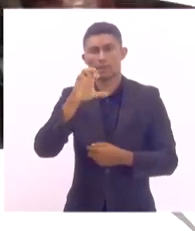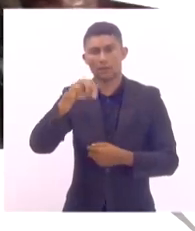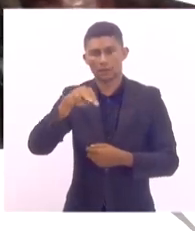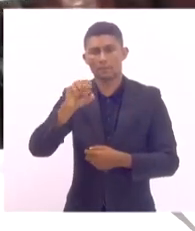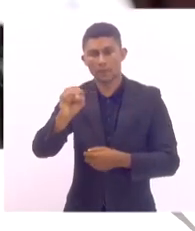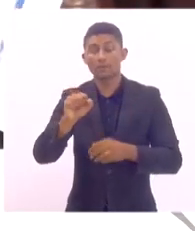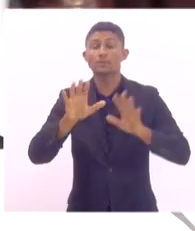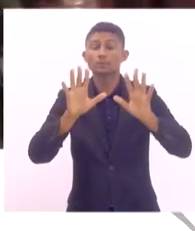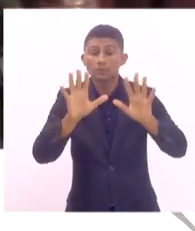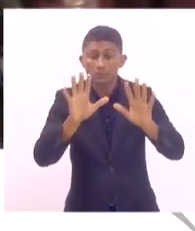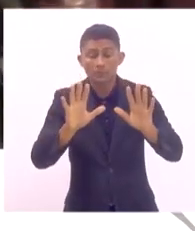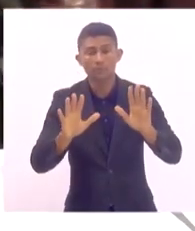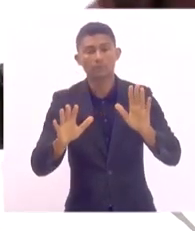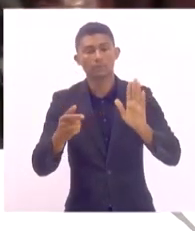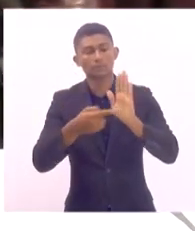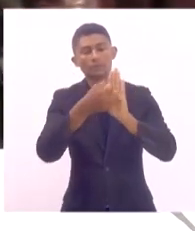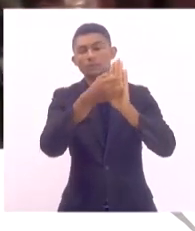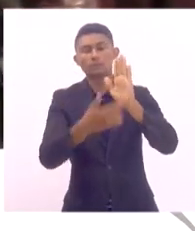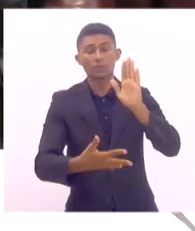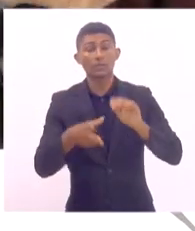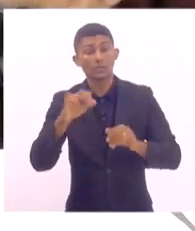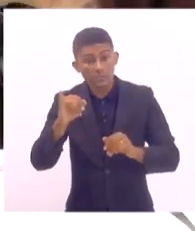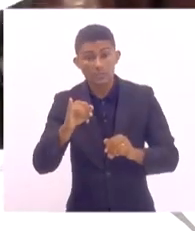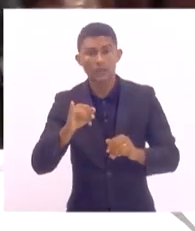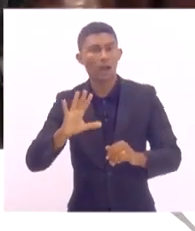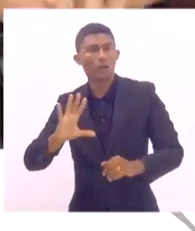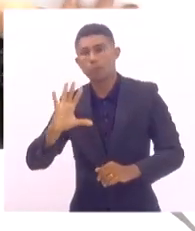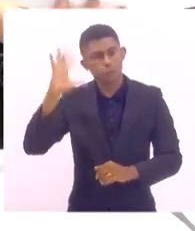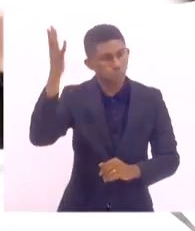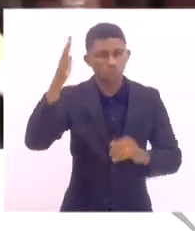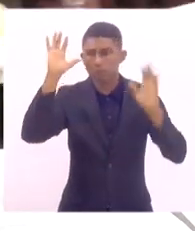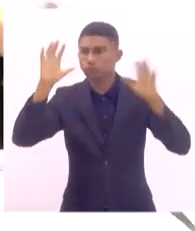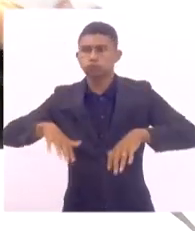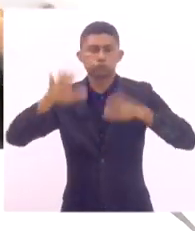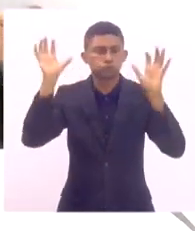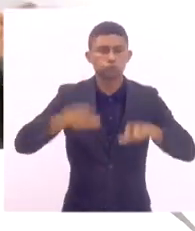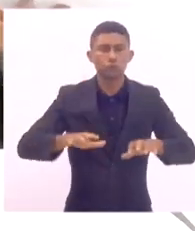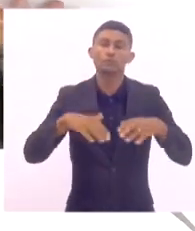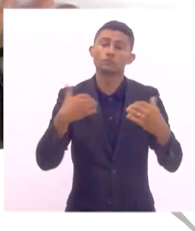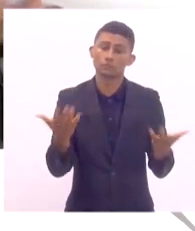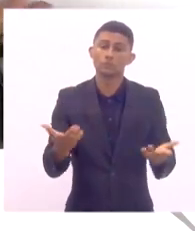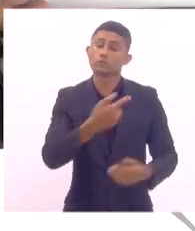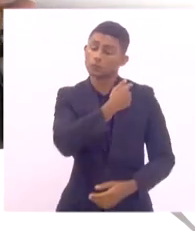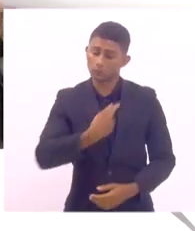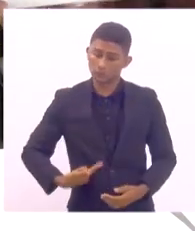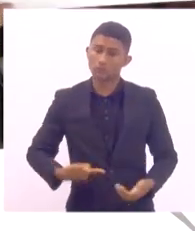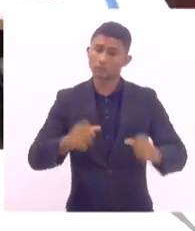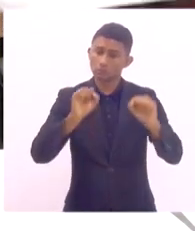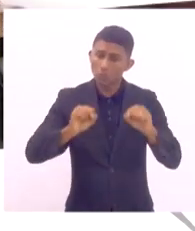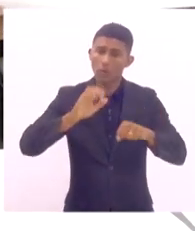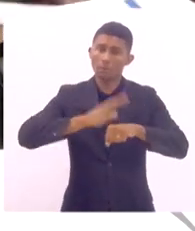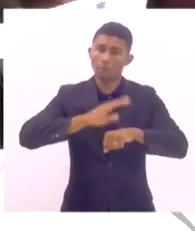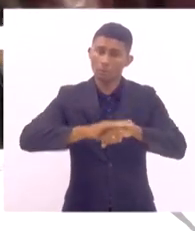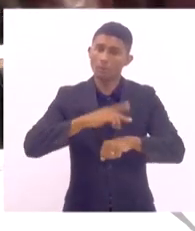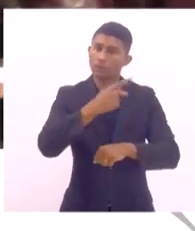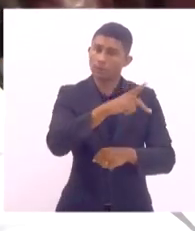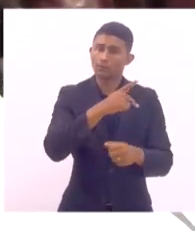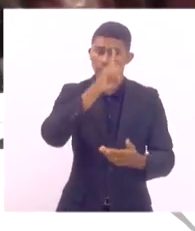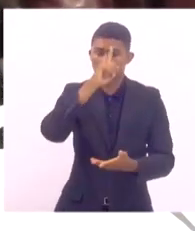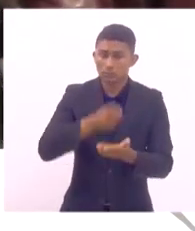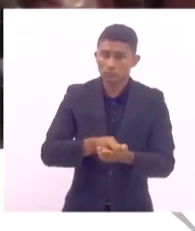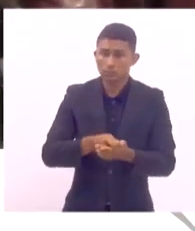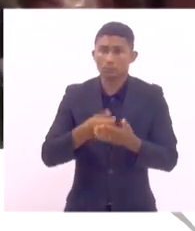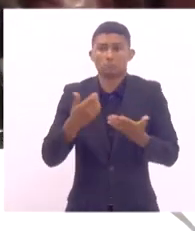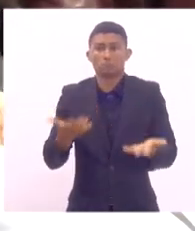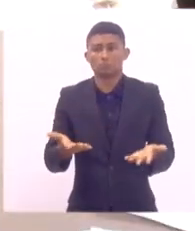estando sobre o abrigo da calamidade da emergência, o governo pode legislar, se quiser. Ele é autorizativo, está